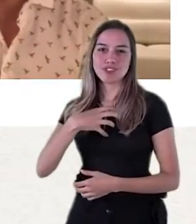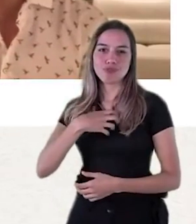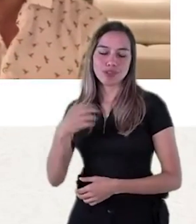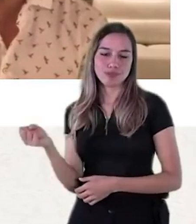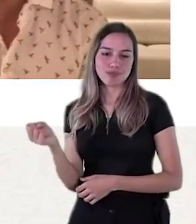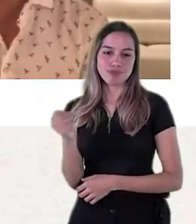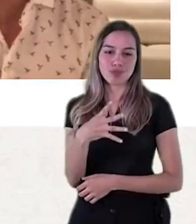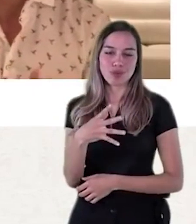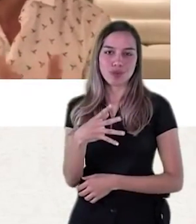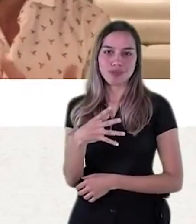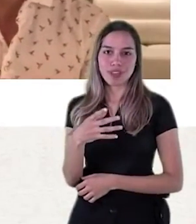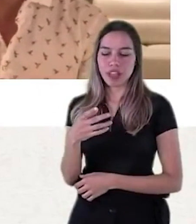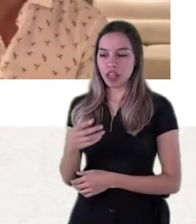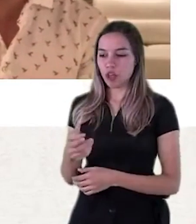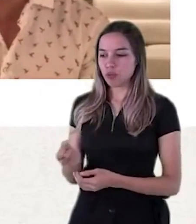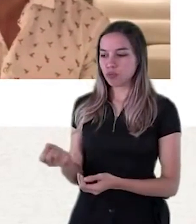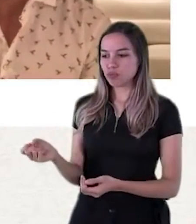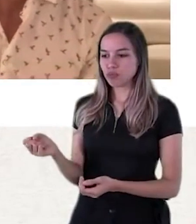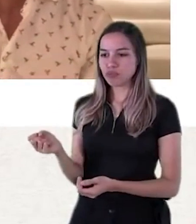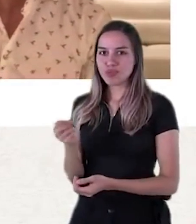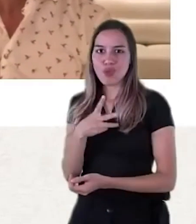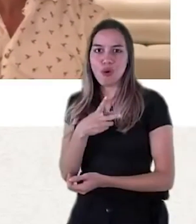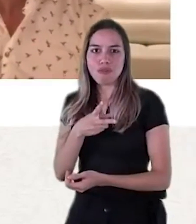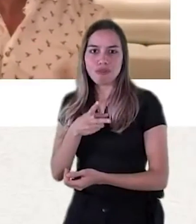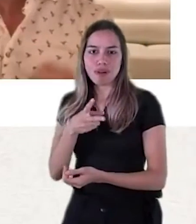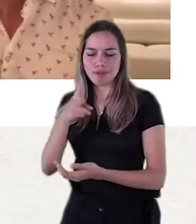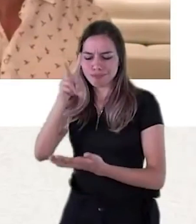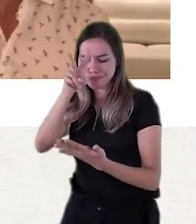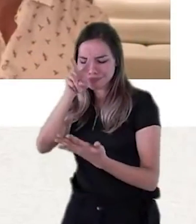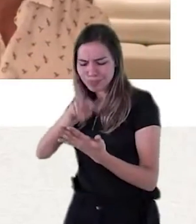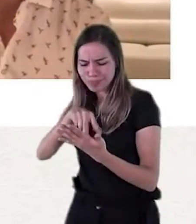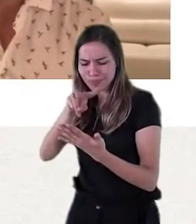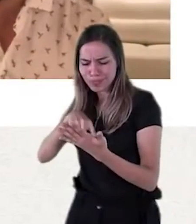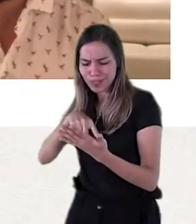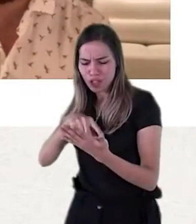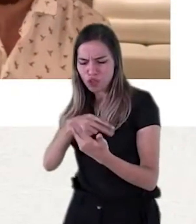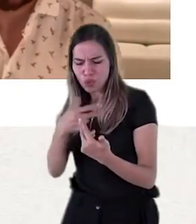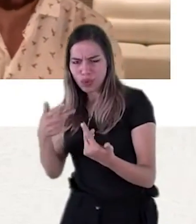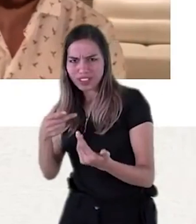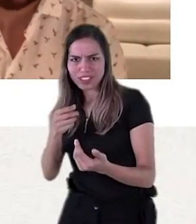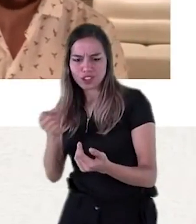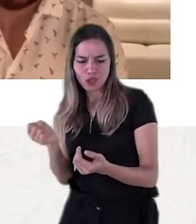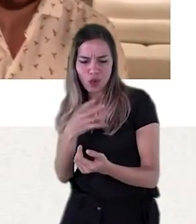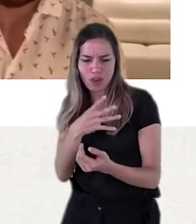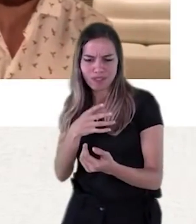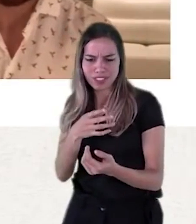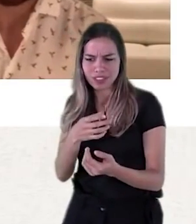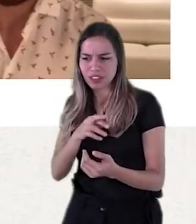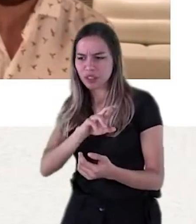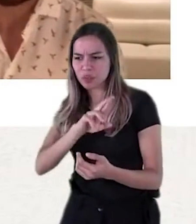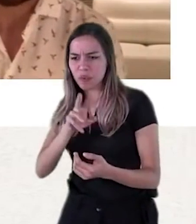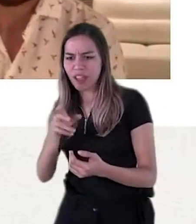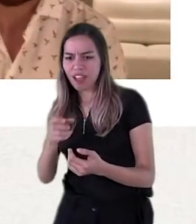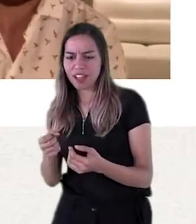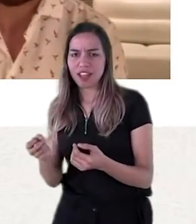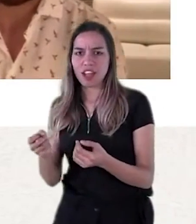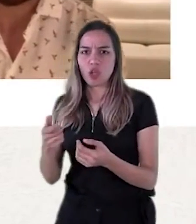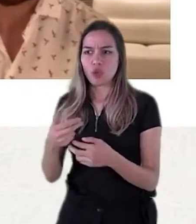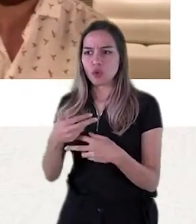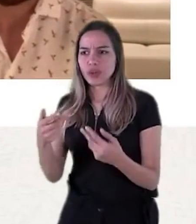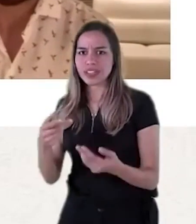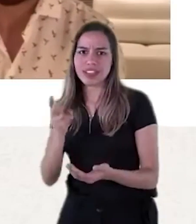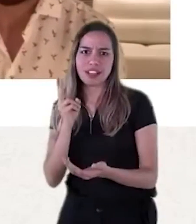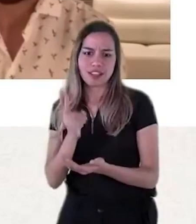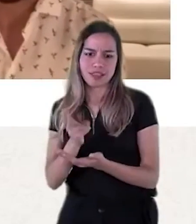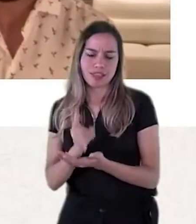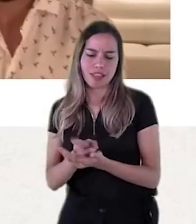Mello está sentado na sala de sua casa. Do seu lado direito, há uma estante com diversos artigos decorativos. Que isso, eu que